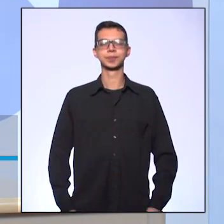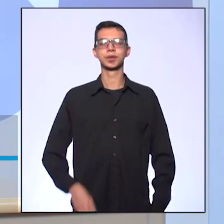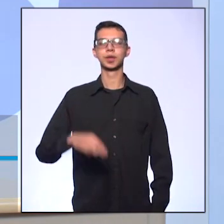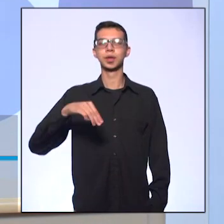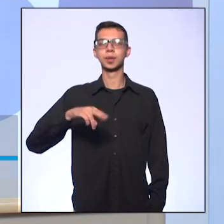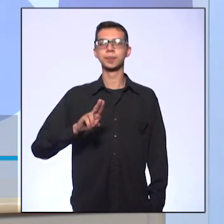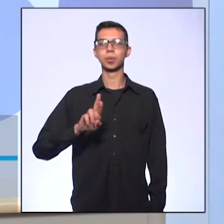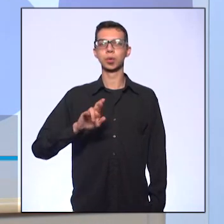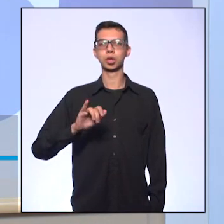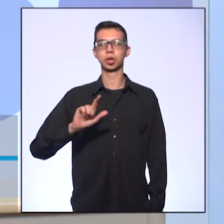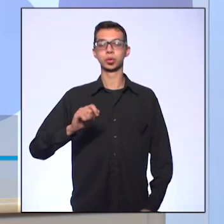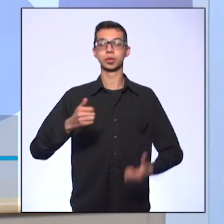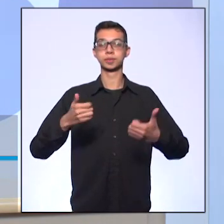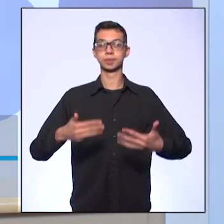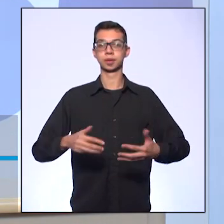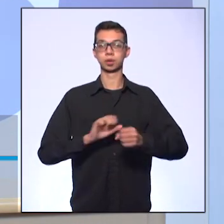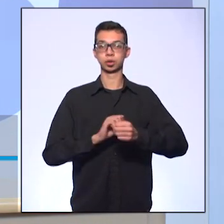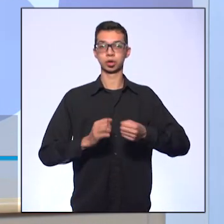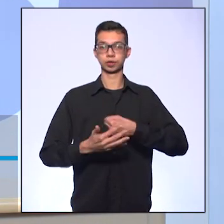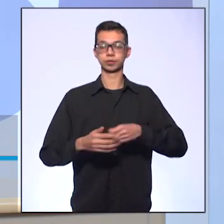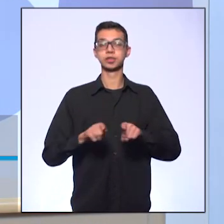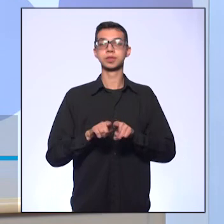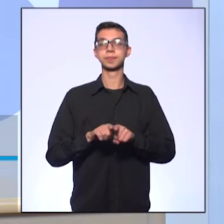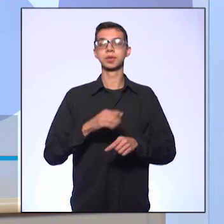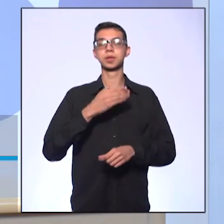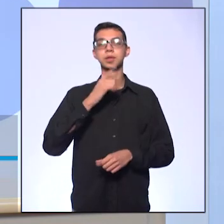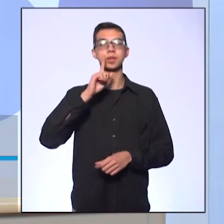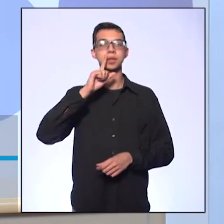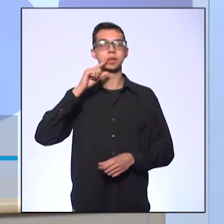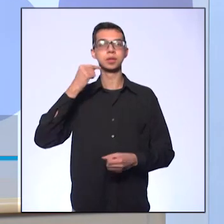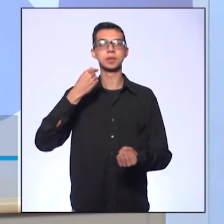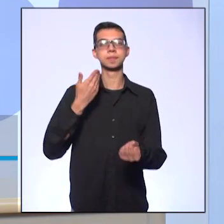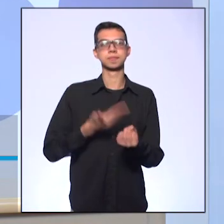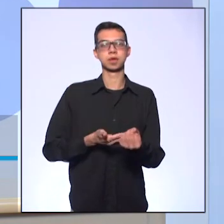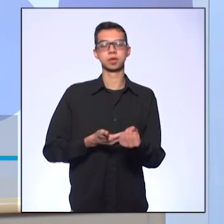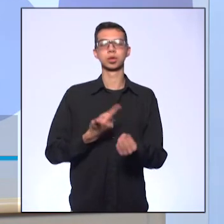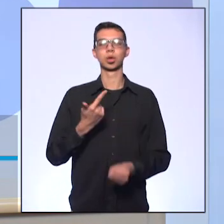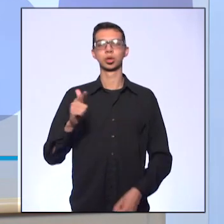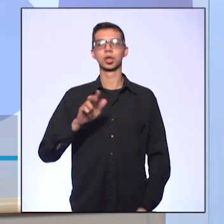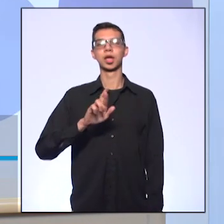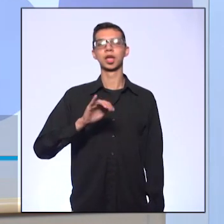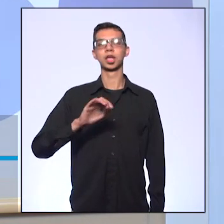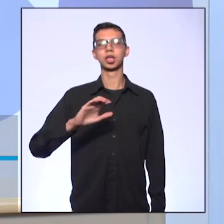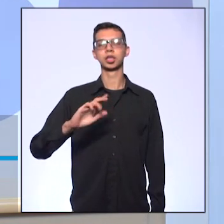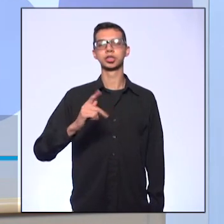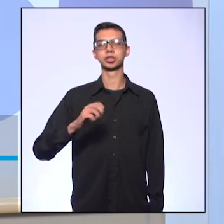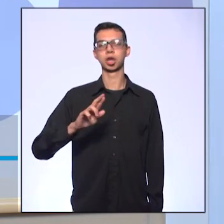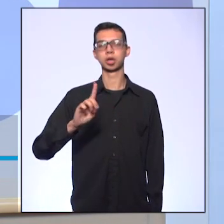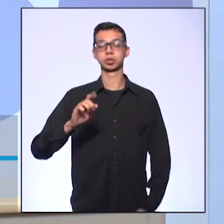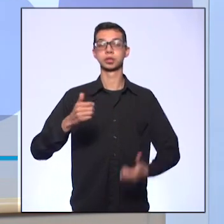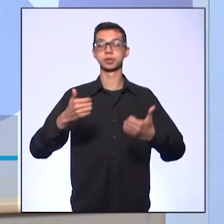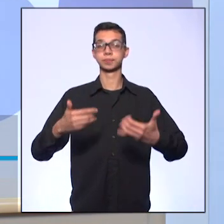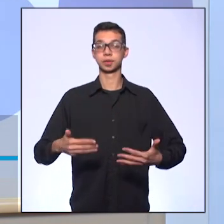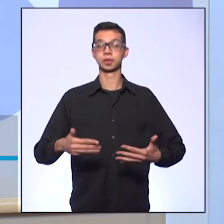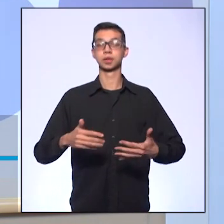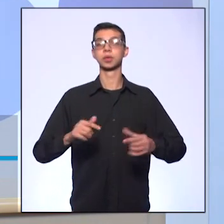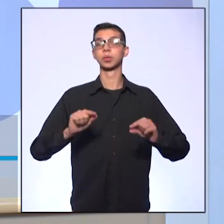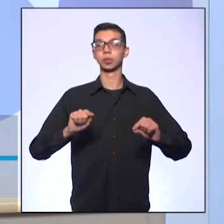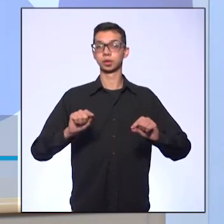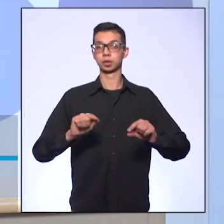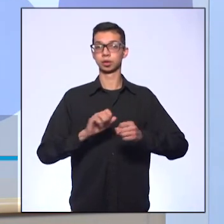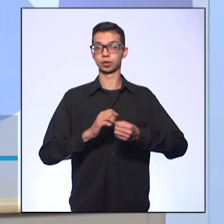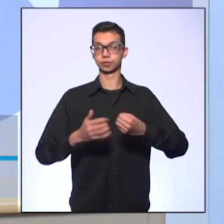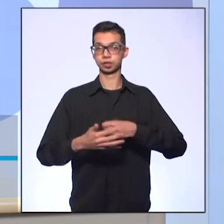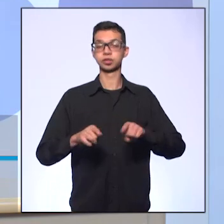que é a Covid e o machismo. O Richard fala que é a Covid e a violência à mulher, professor Mauro. Muitos